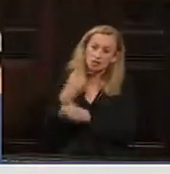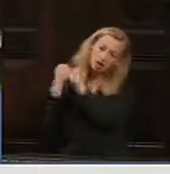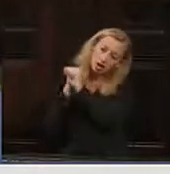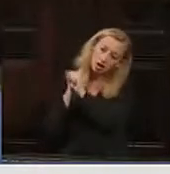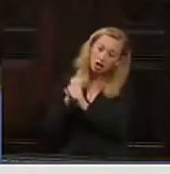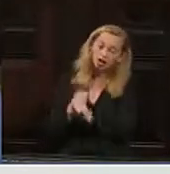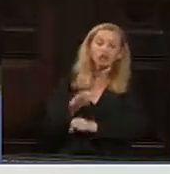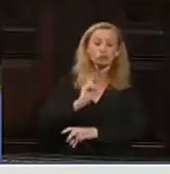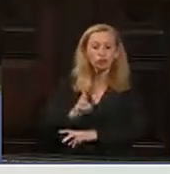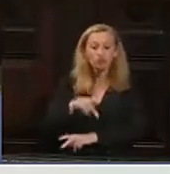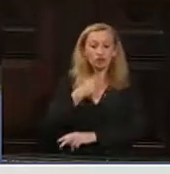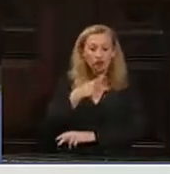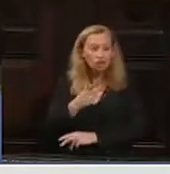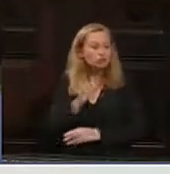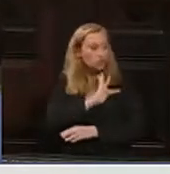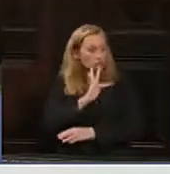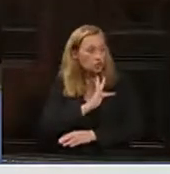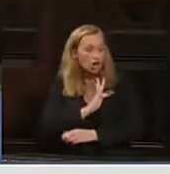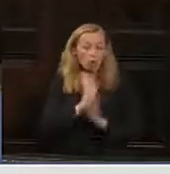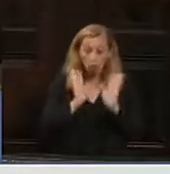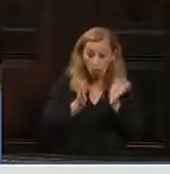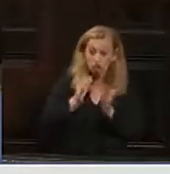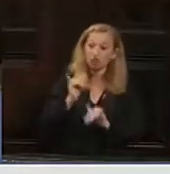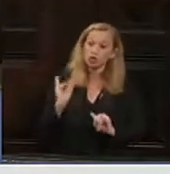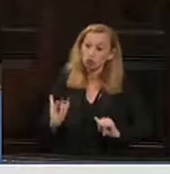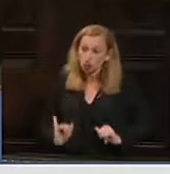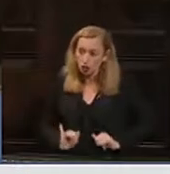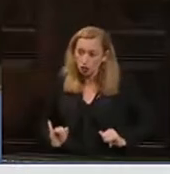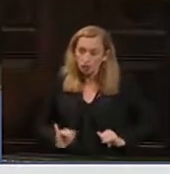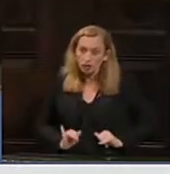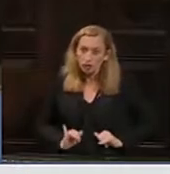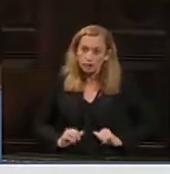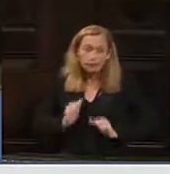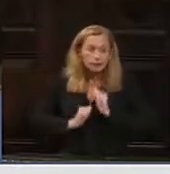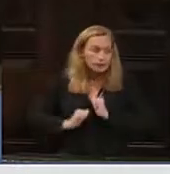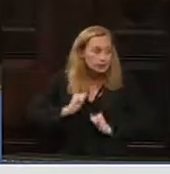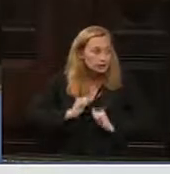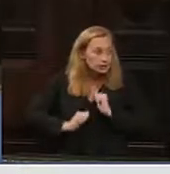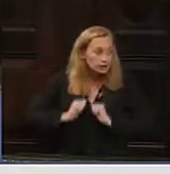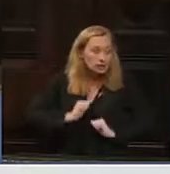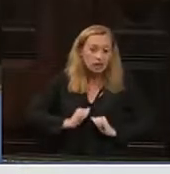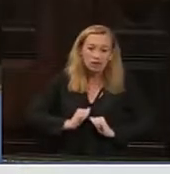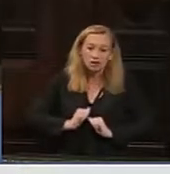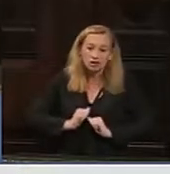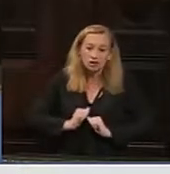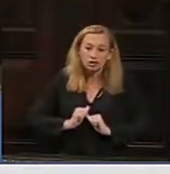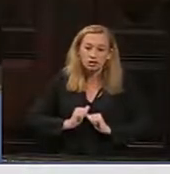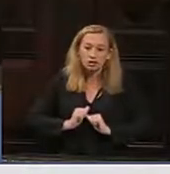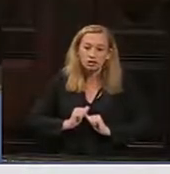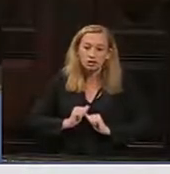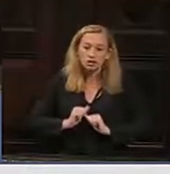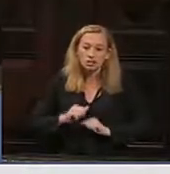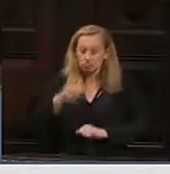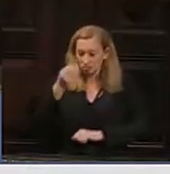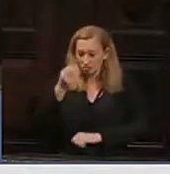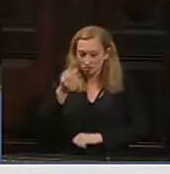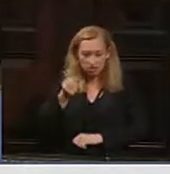O policial militar hoje sofre com ansiedade, estresse,